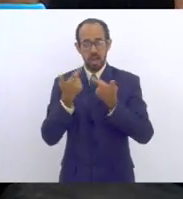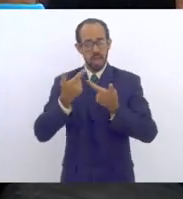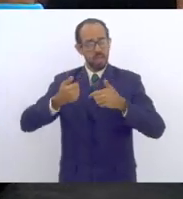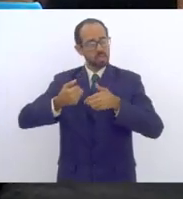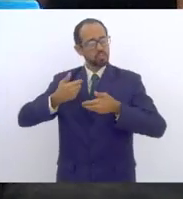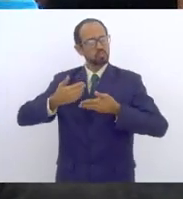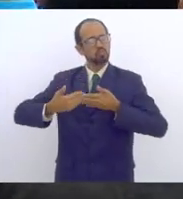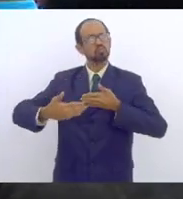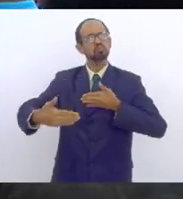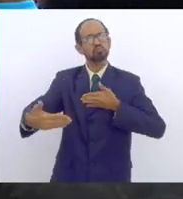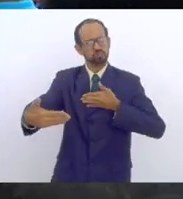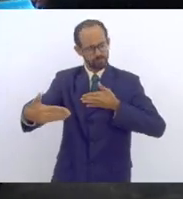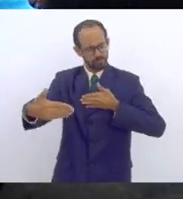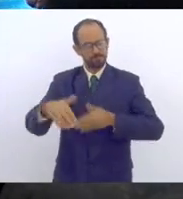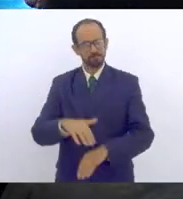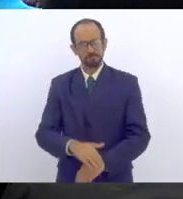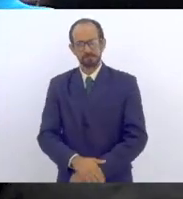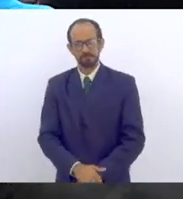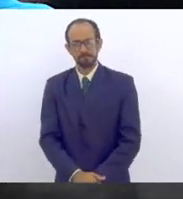tempo